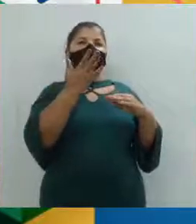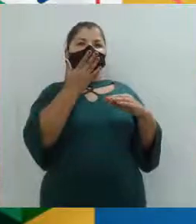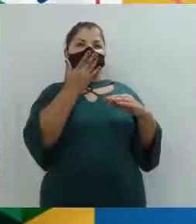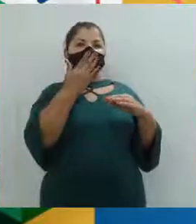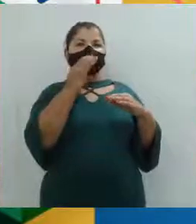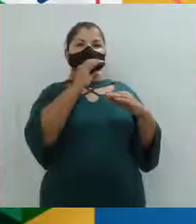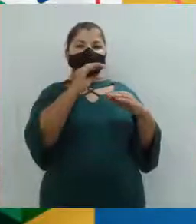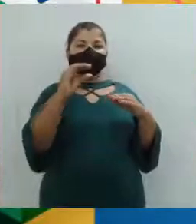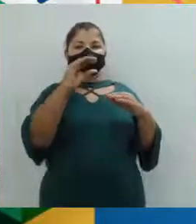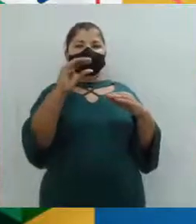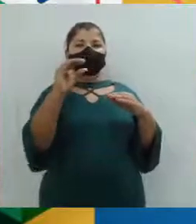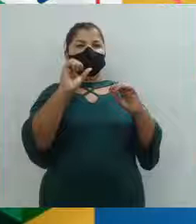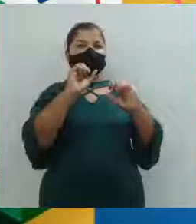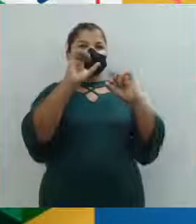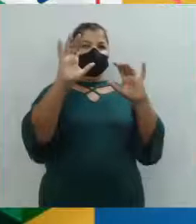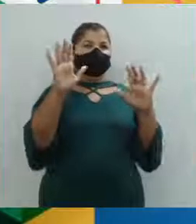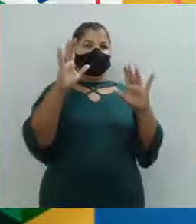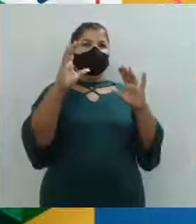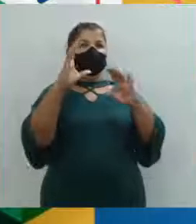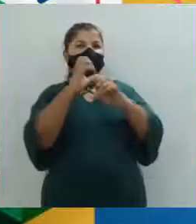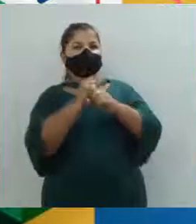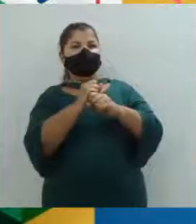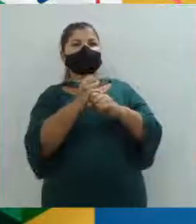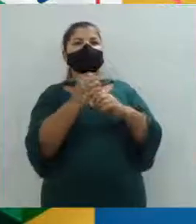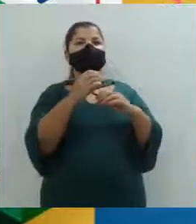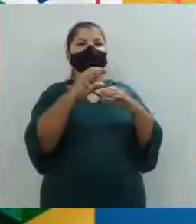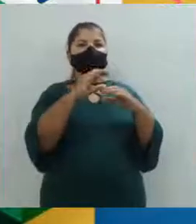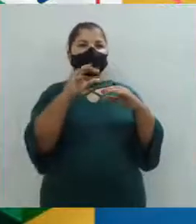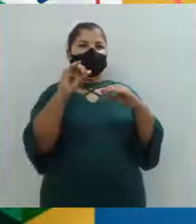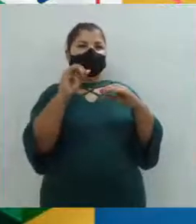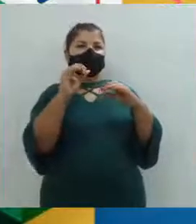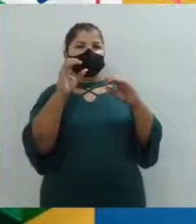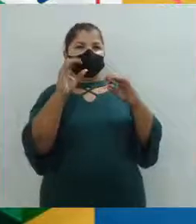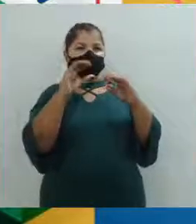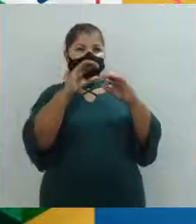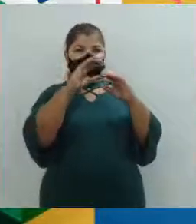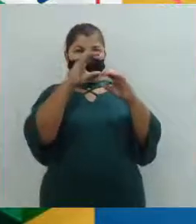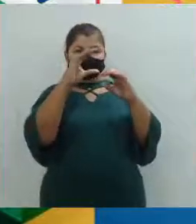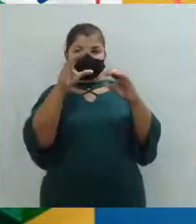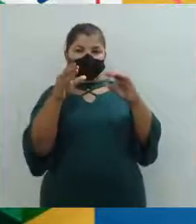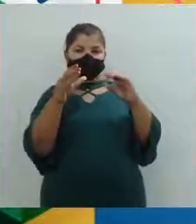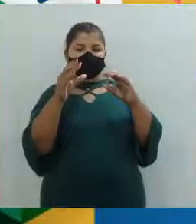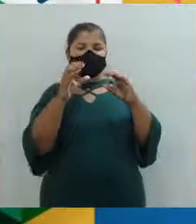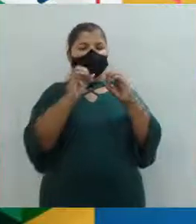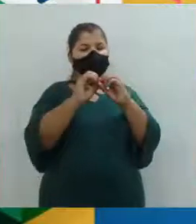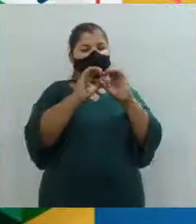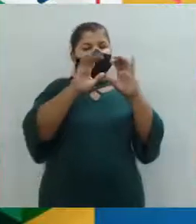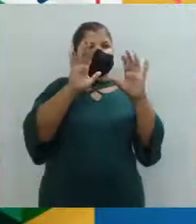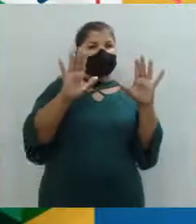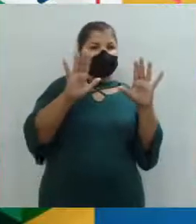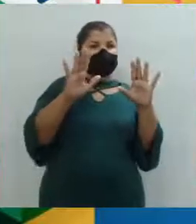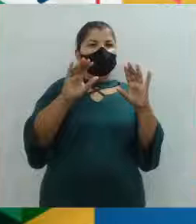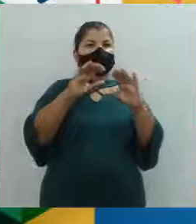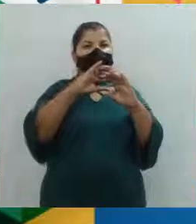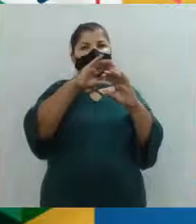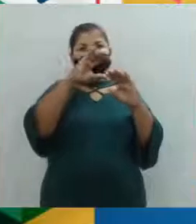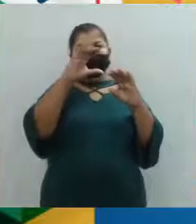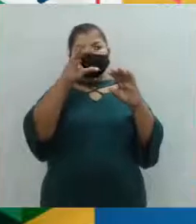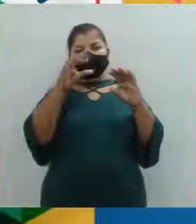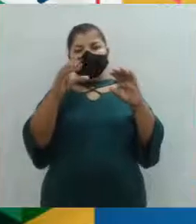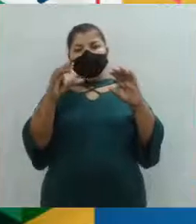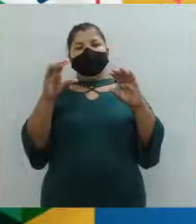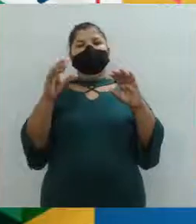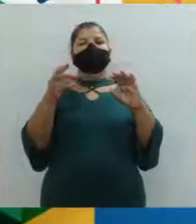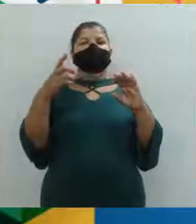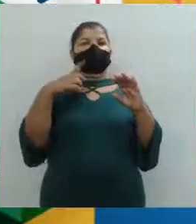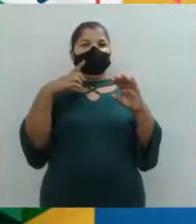luminosidade e da claridade das cores. No centro das capivaras tem uma cor mais clara, e quando vai terminando assim a forma da capivara